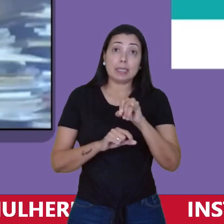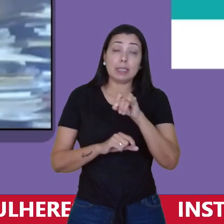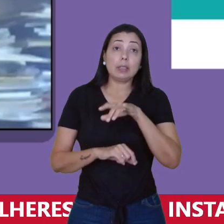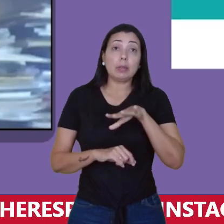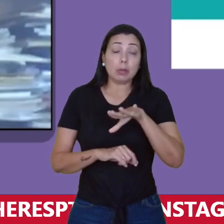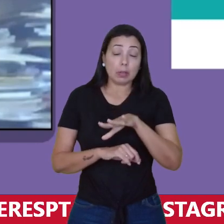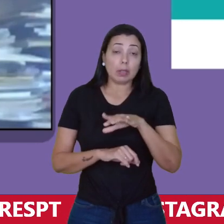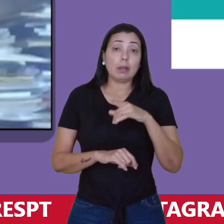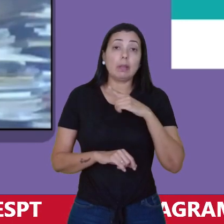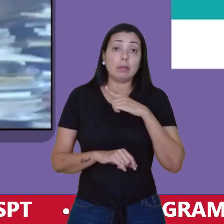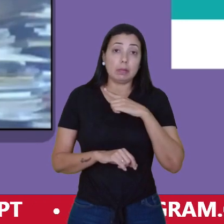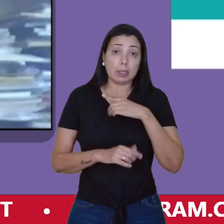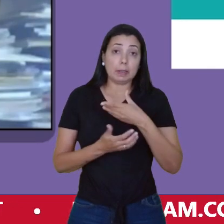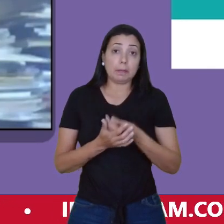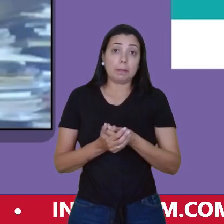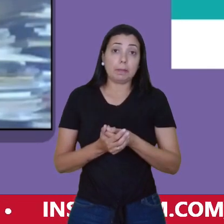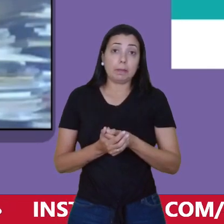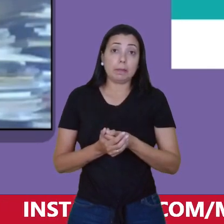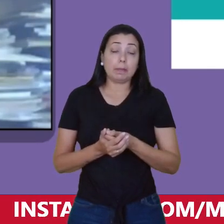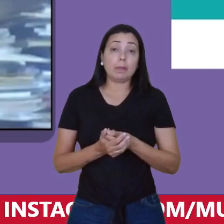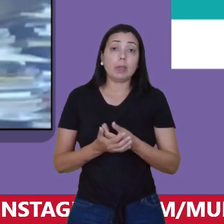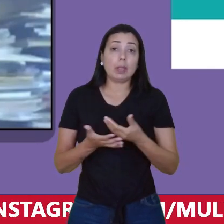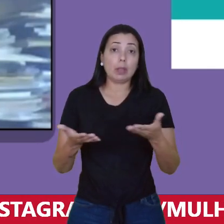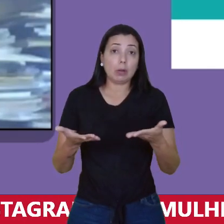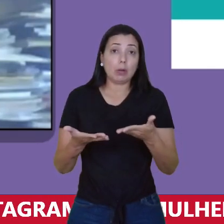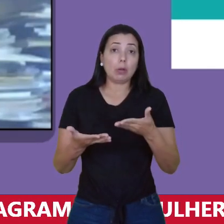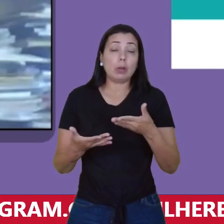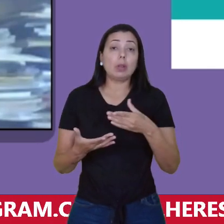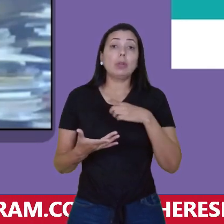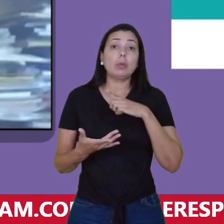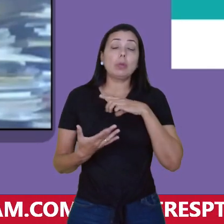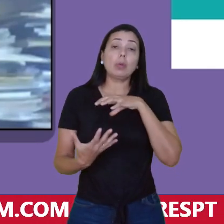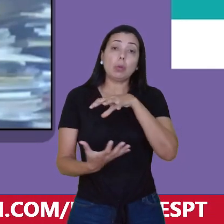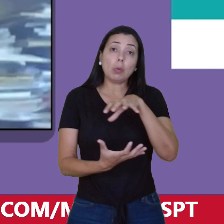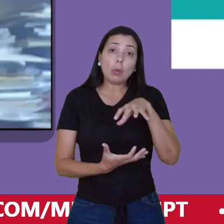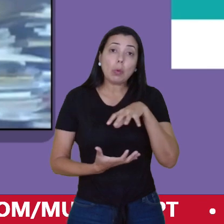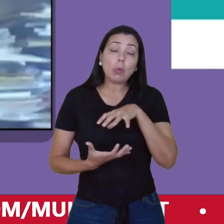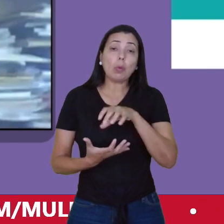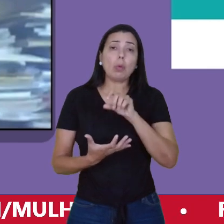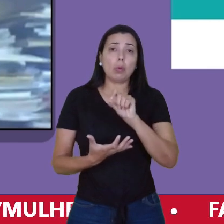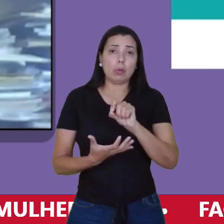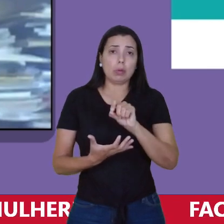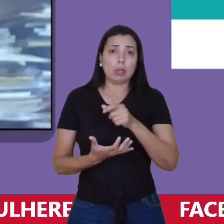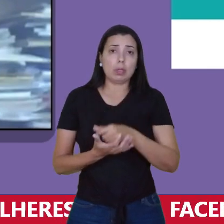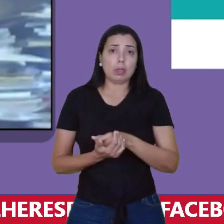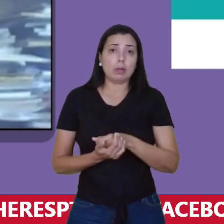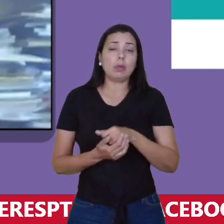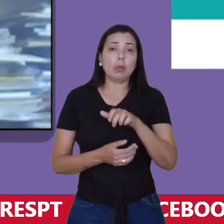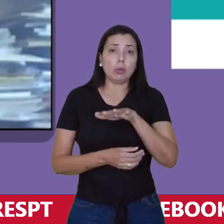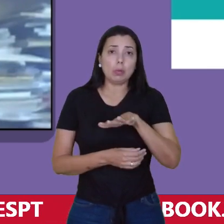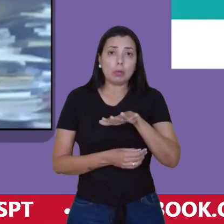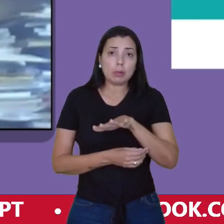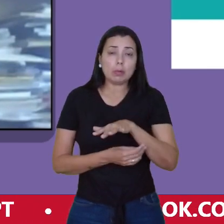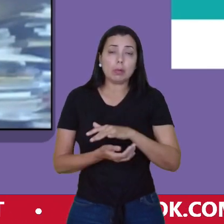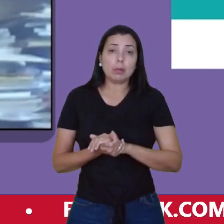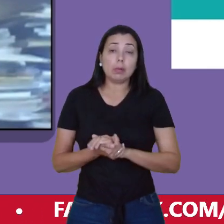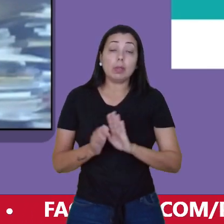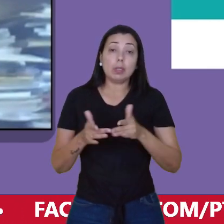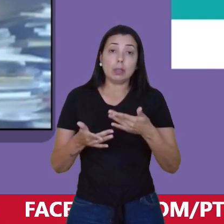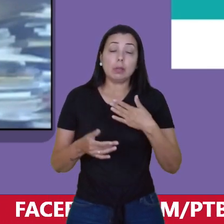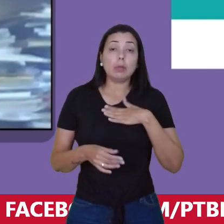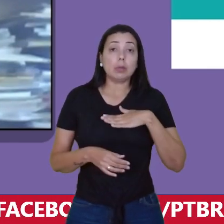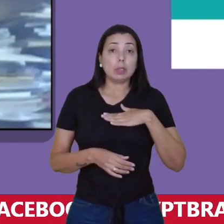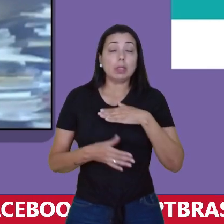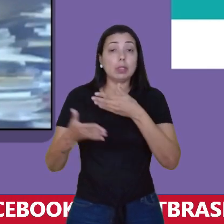local existir. A sustentação do global é o local. Eu queria